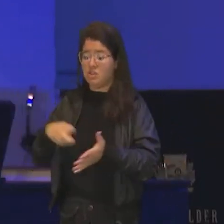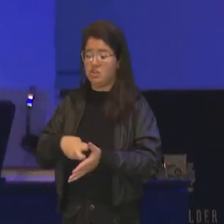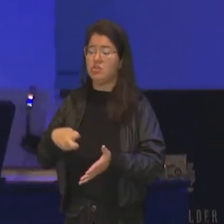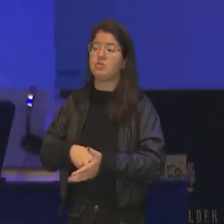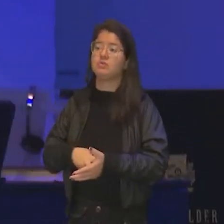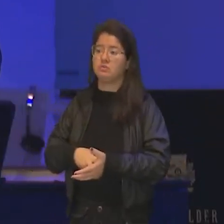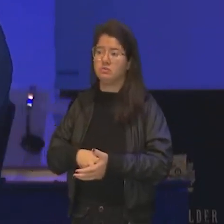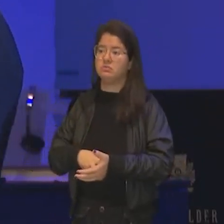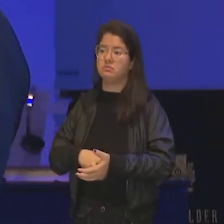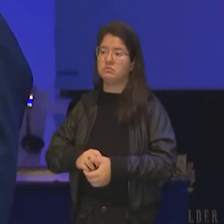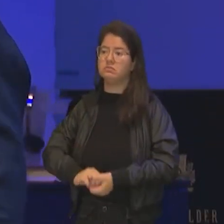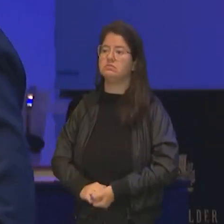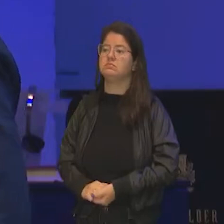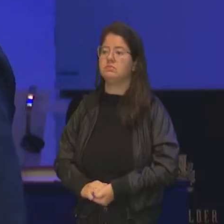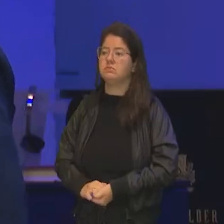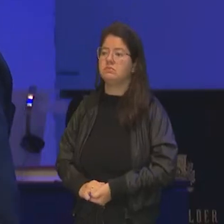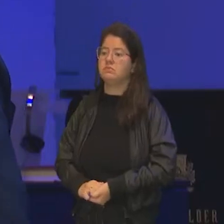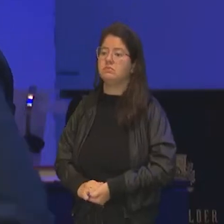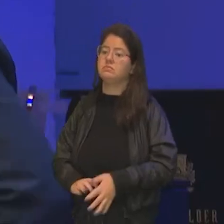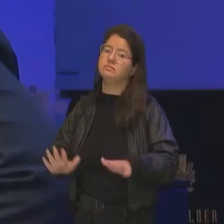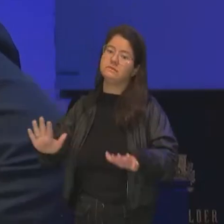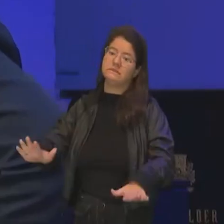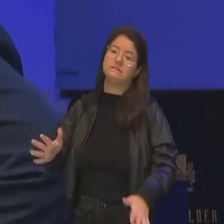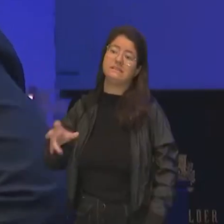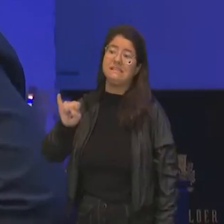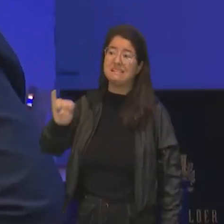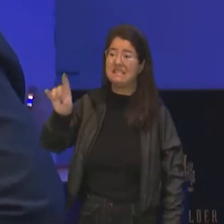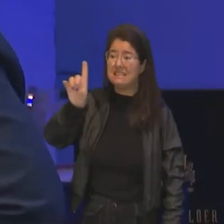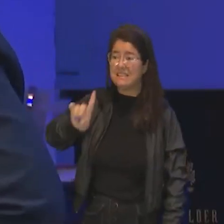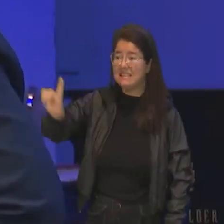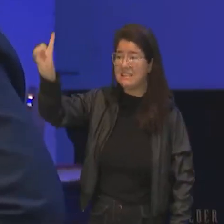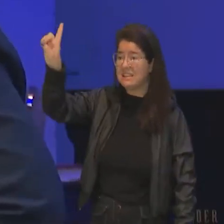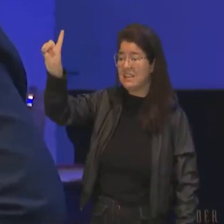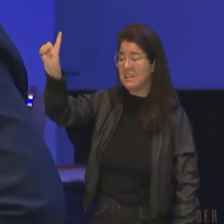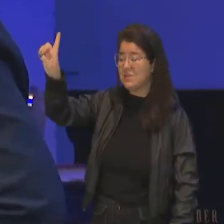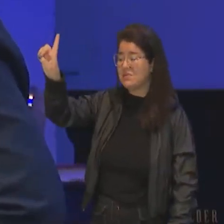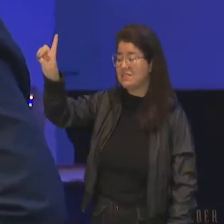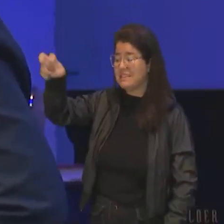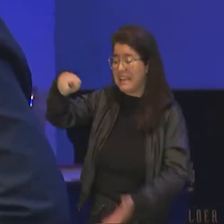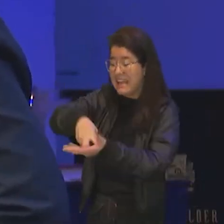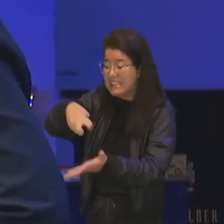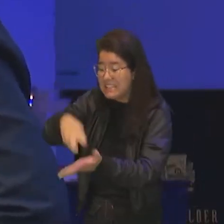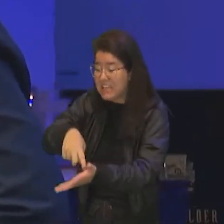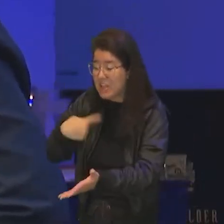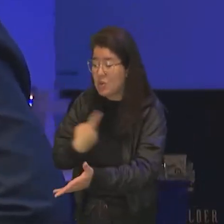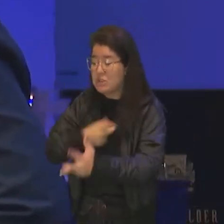castigo. Ah, meus irmãos, se Deus fosse pesar as mãos sobre nós,